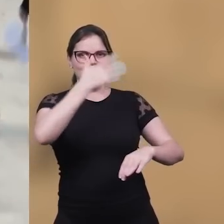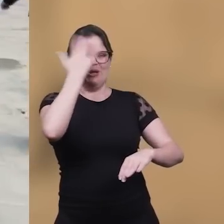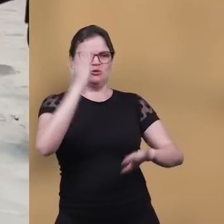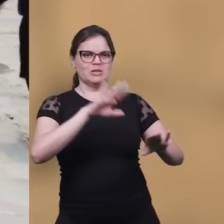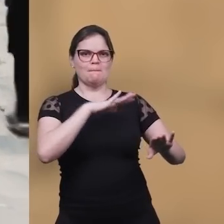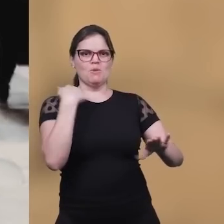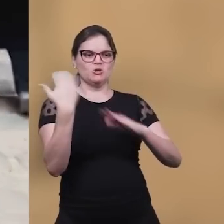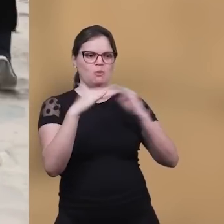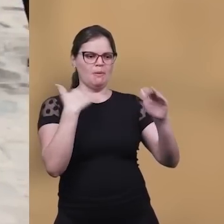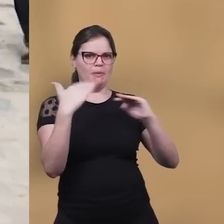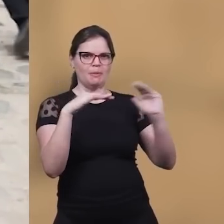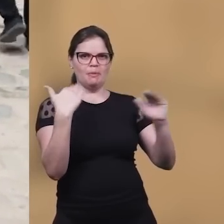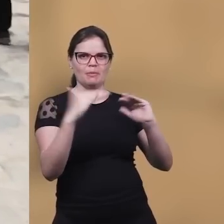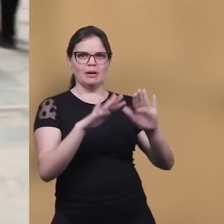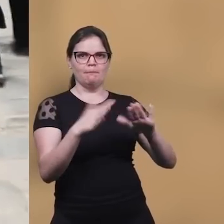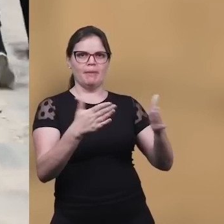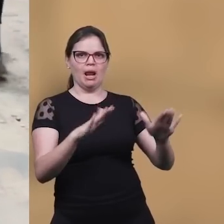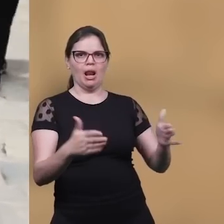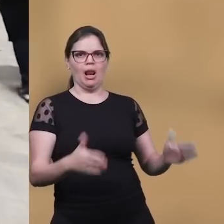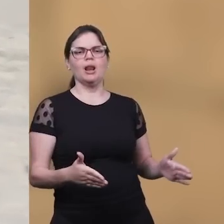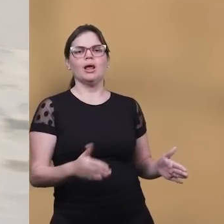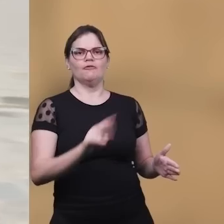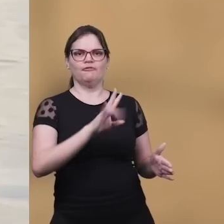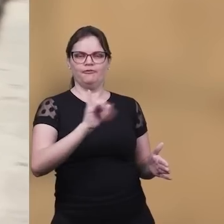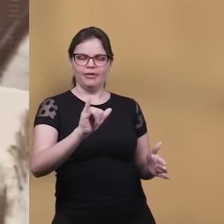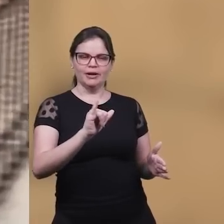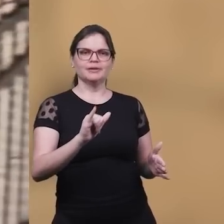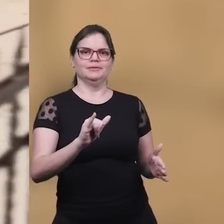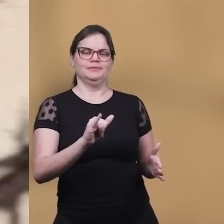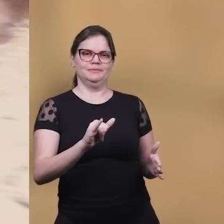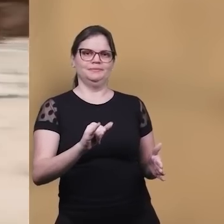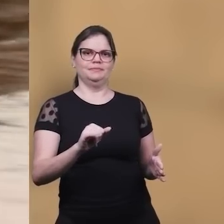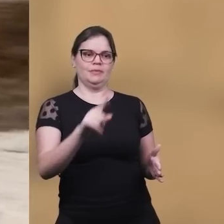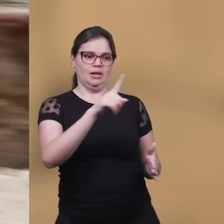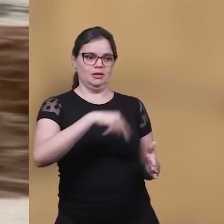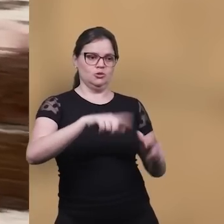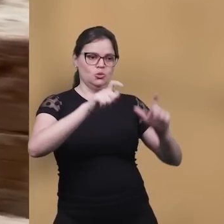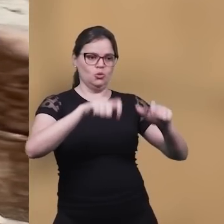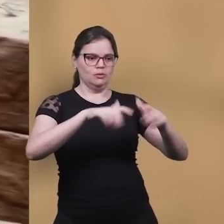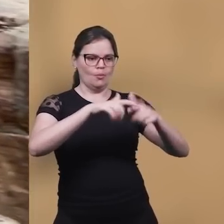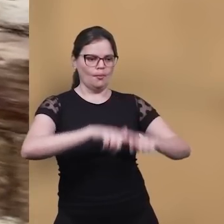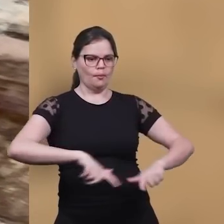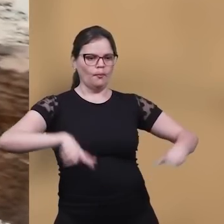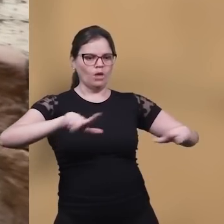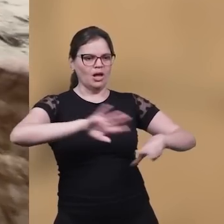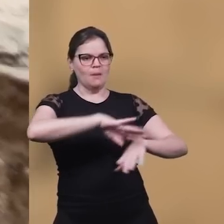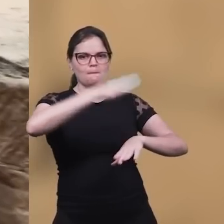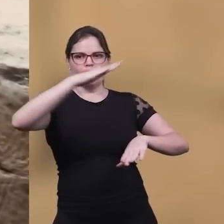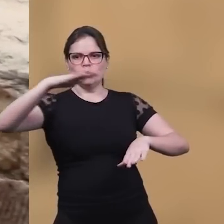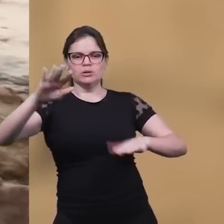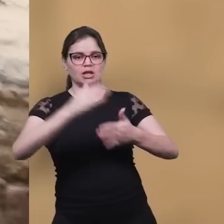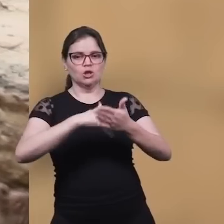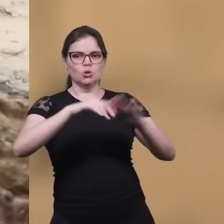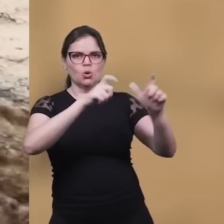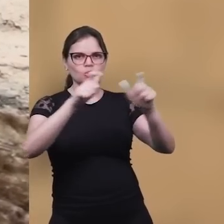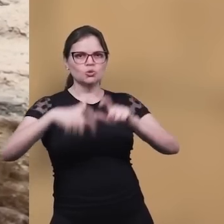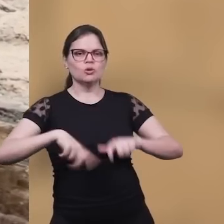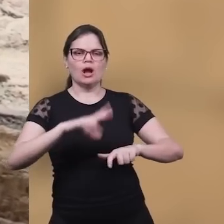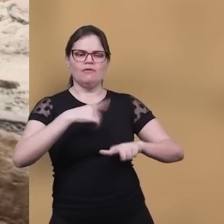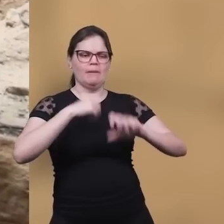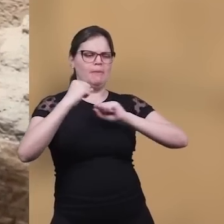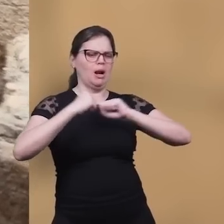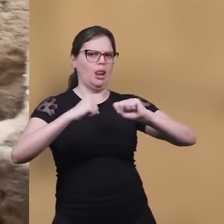os mortos a espadas cairão nas tuas colinas, nos teus vales e em todas as tuas correntes de água. E